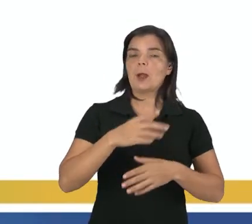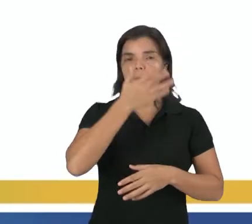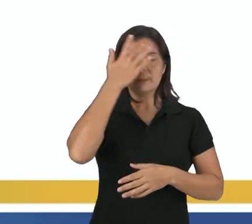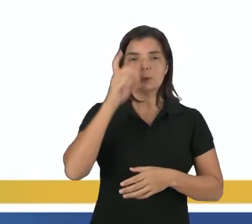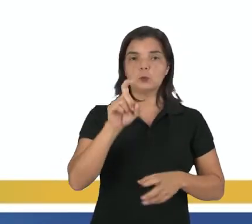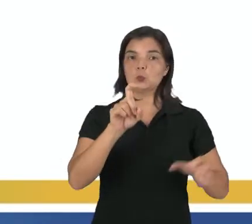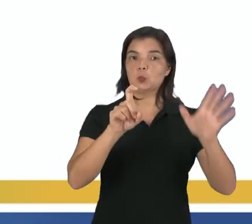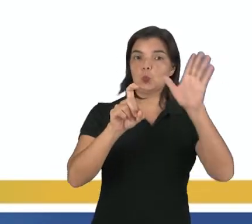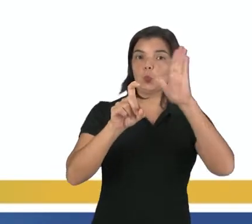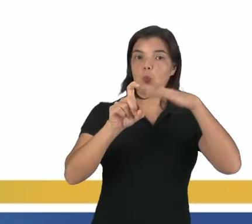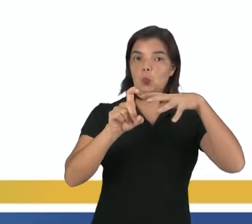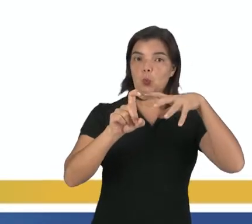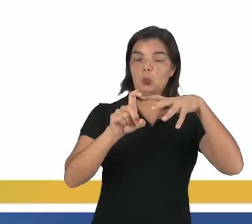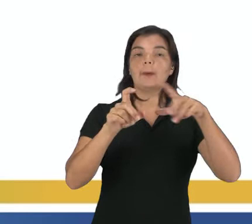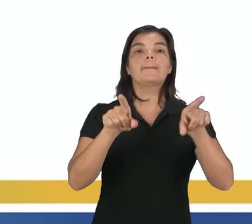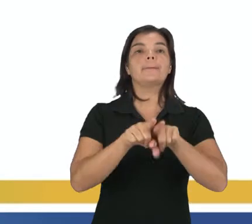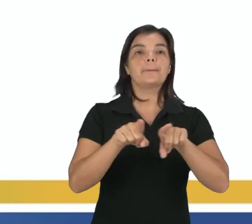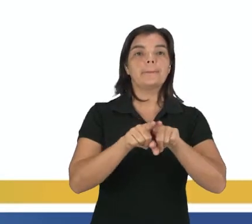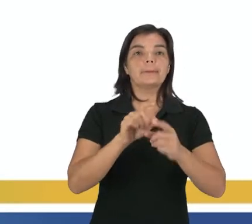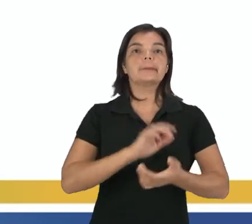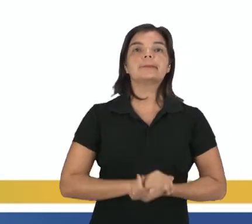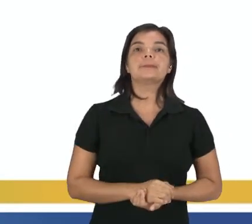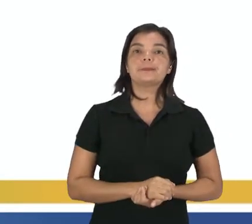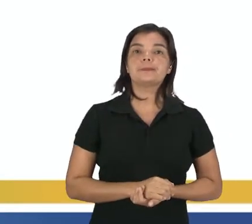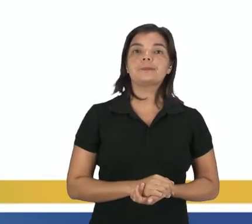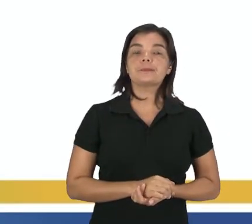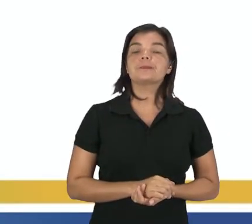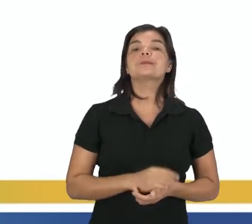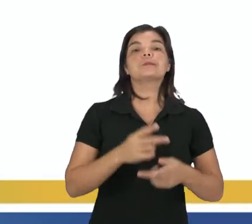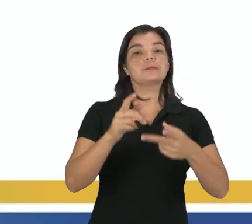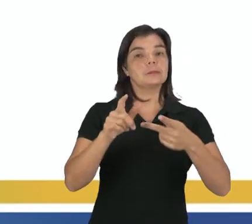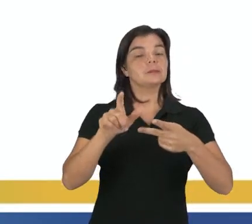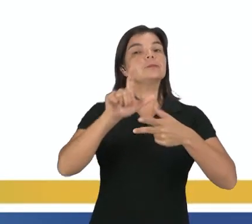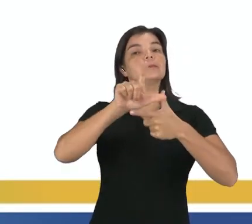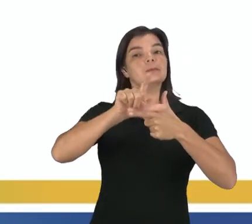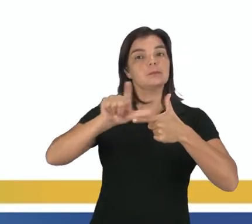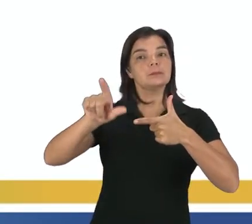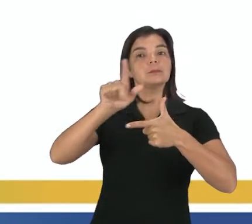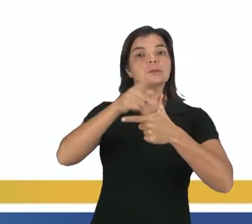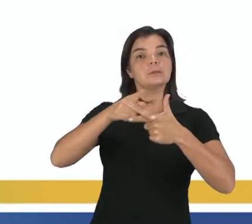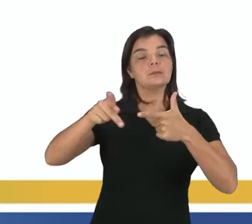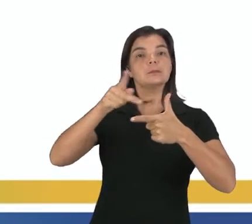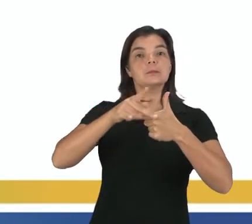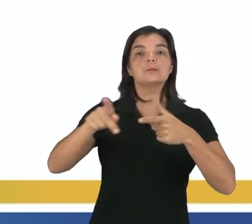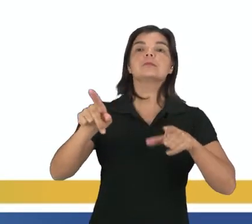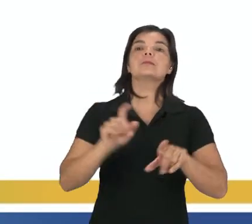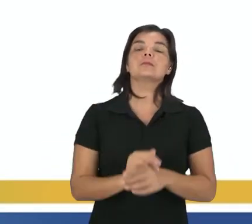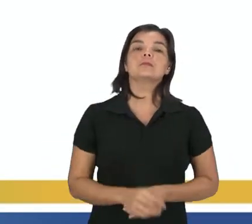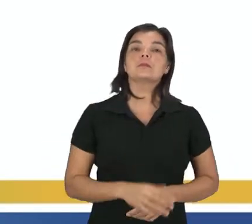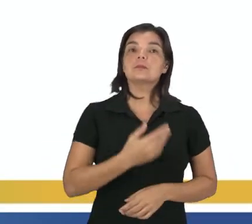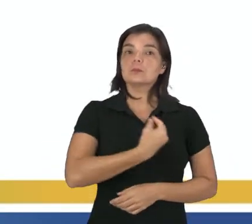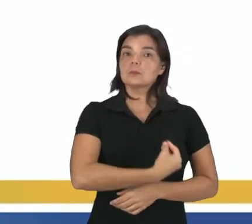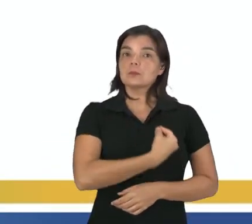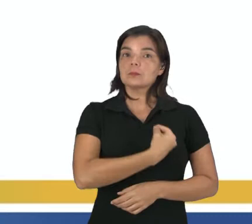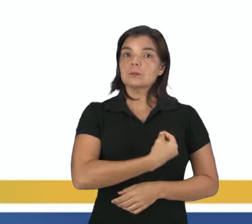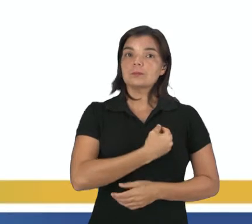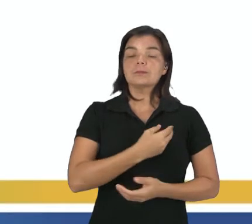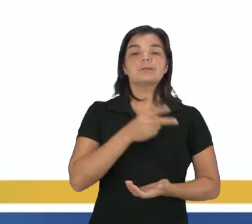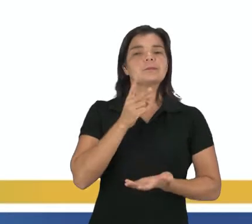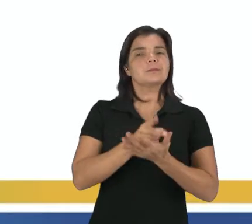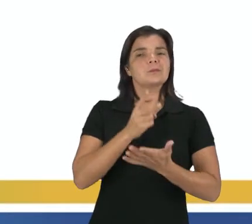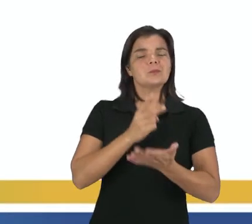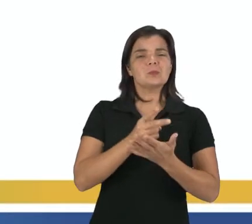humanos, humanos plural, os possessos plural. Os habitantes viviam